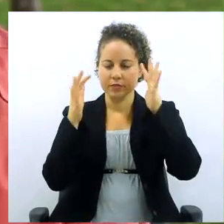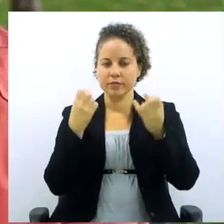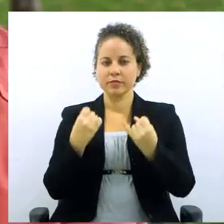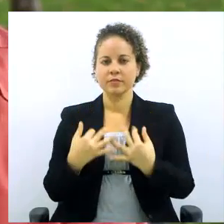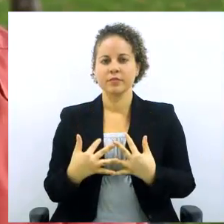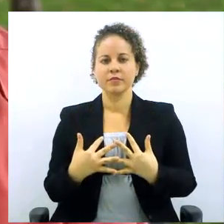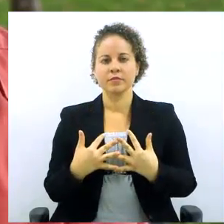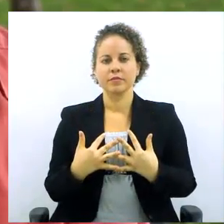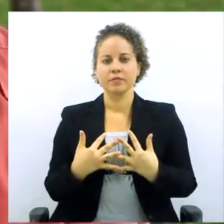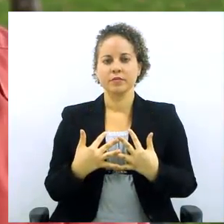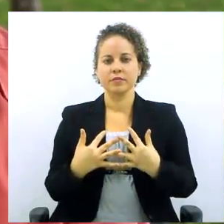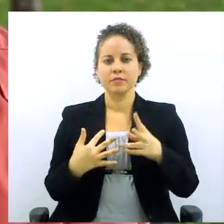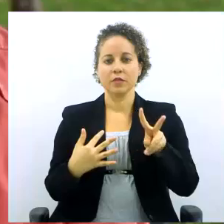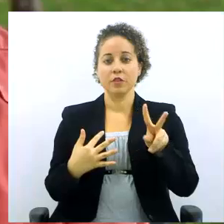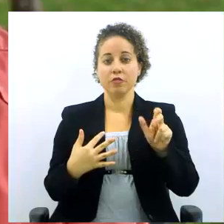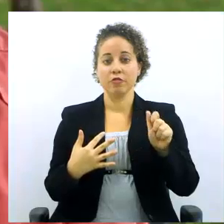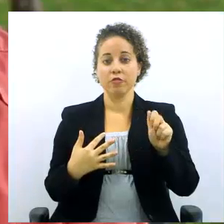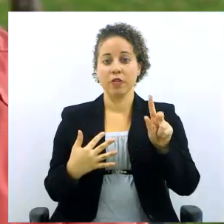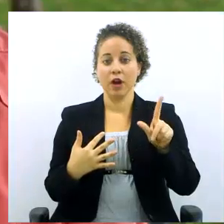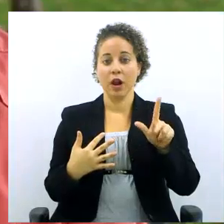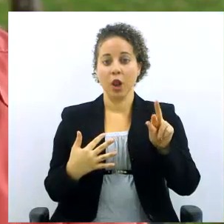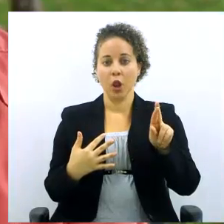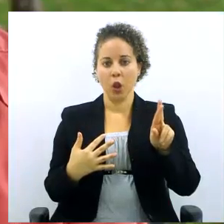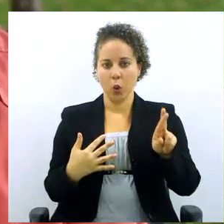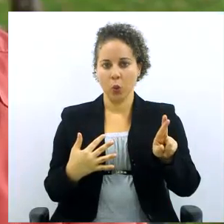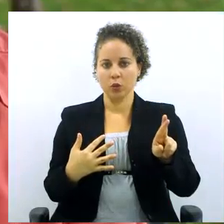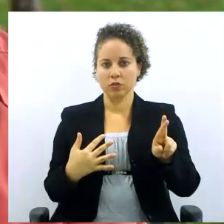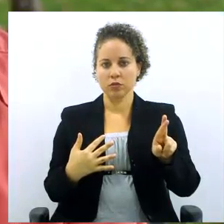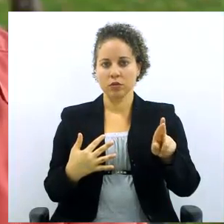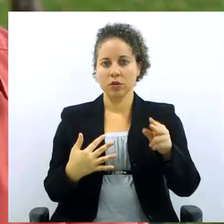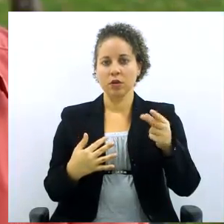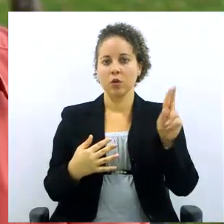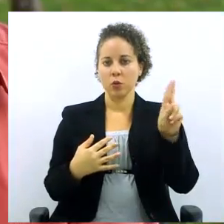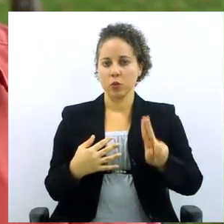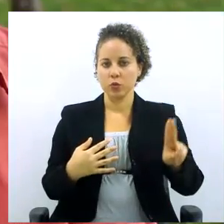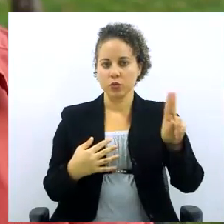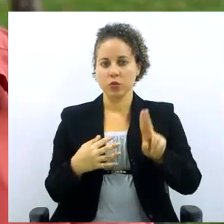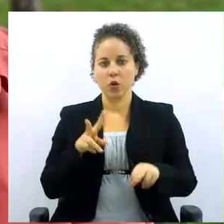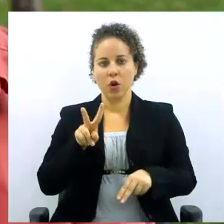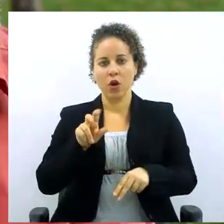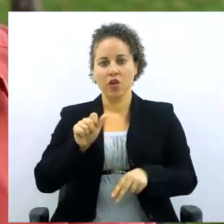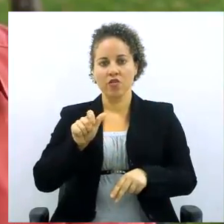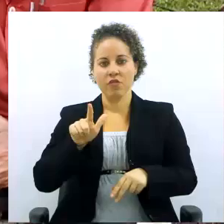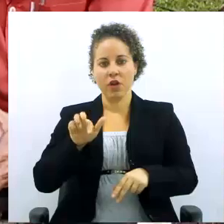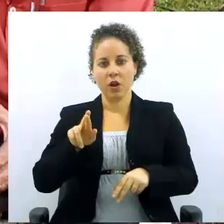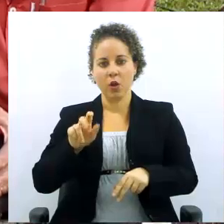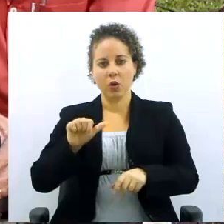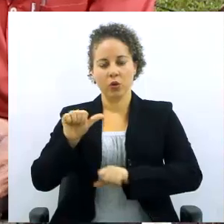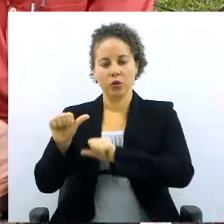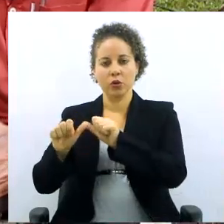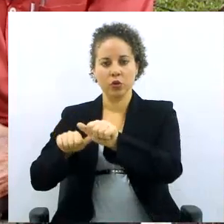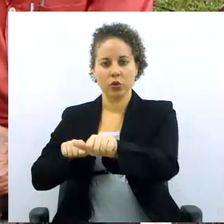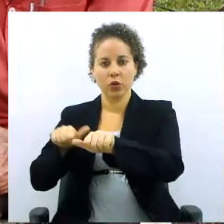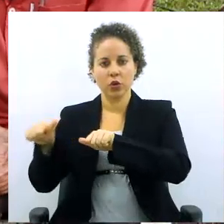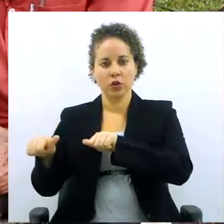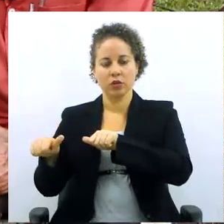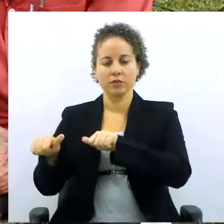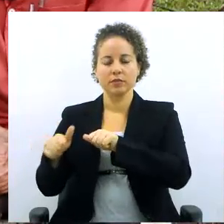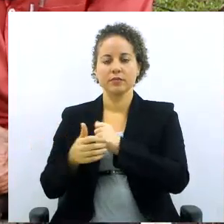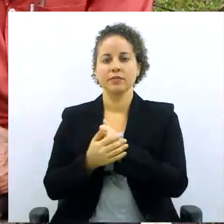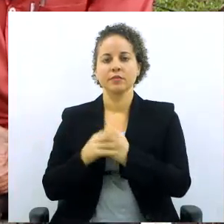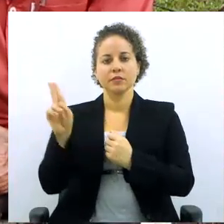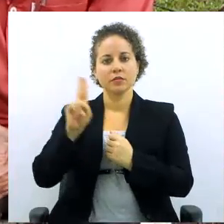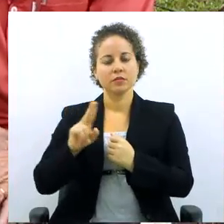exemplo, entre valor de uso e valor de troca, né? Uma praça dessa é de um valor de uso extraordinário,